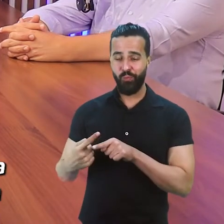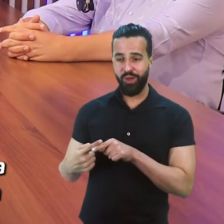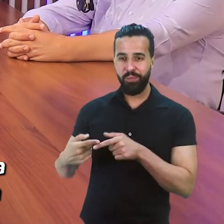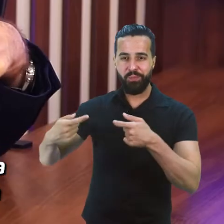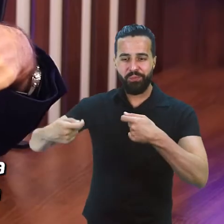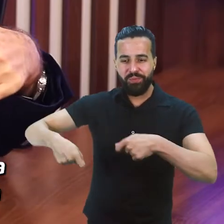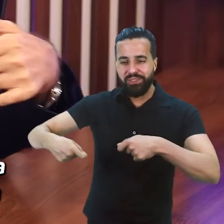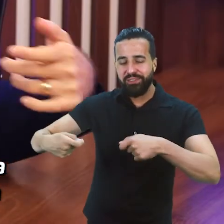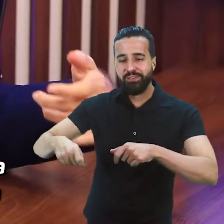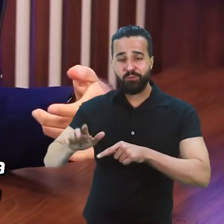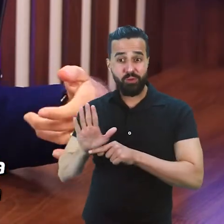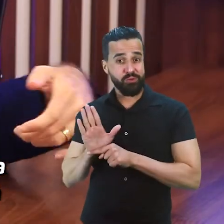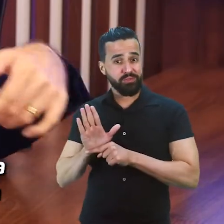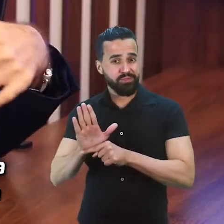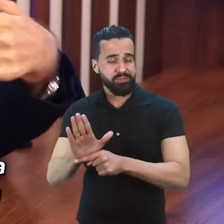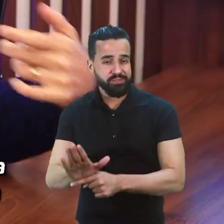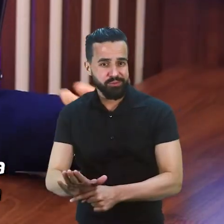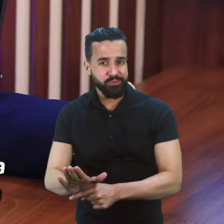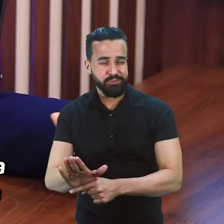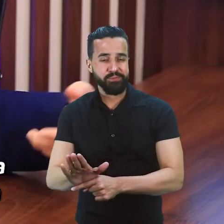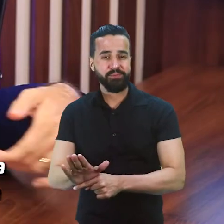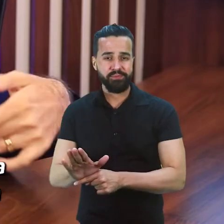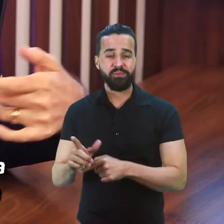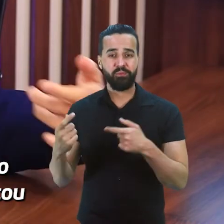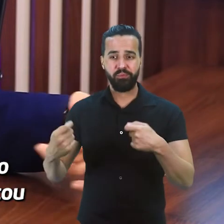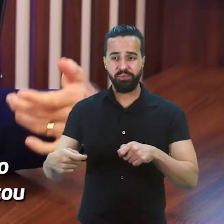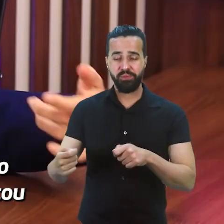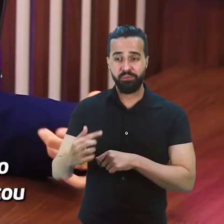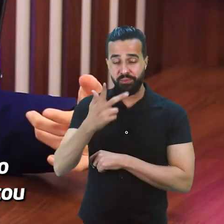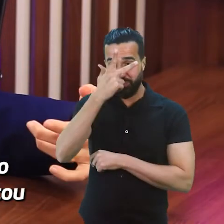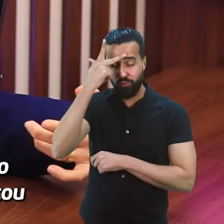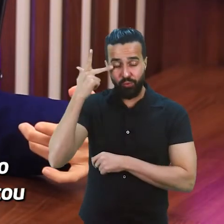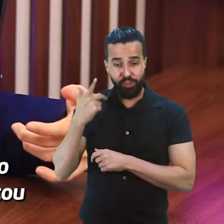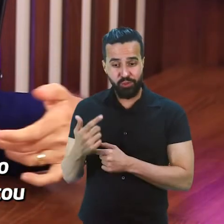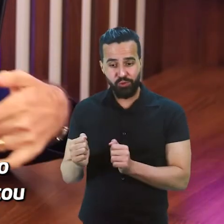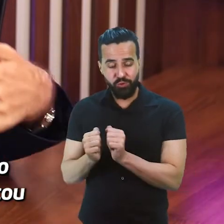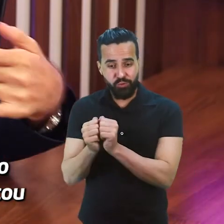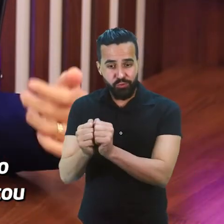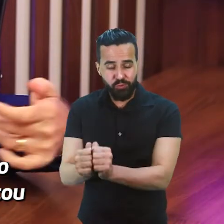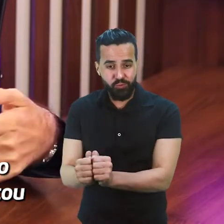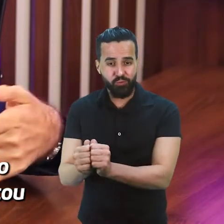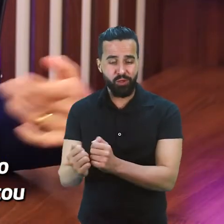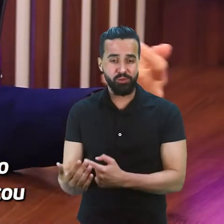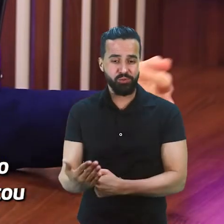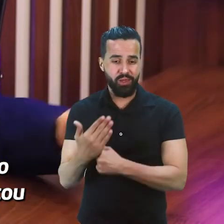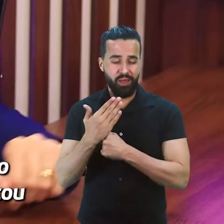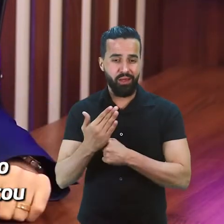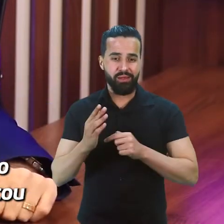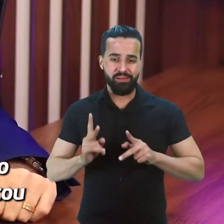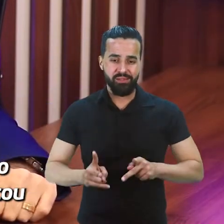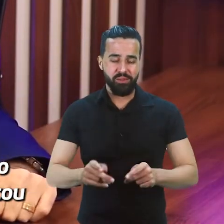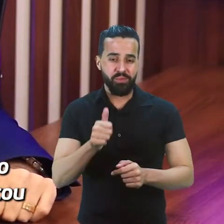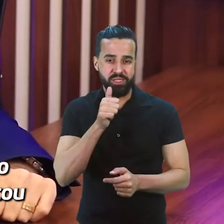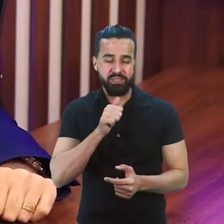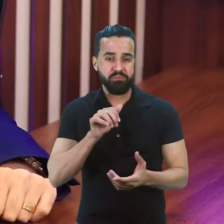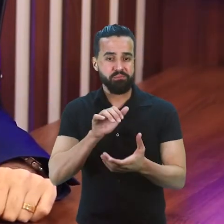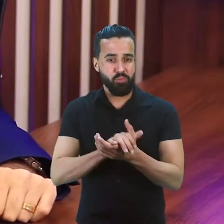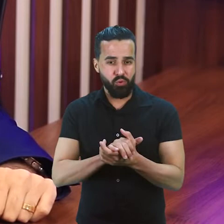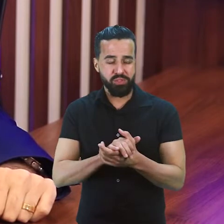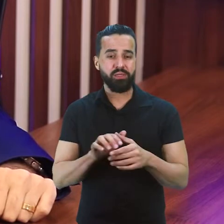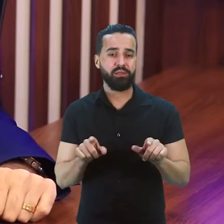verdade, e nosso filho ainda estava pequeno, eu preciso de um auxílio de uma pessoa o tempo todo junto comigo, né? Que no caso é minha esposa, que praticamente